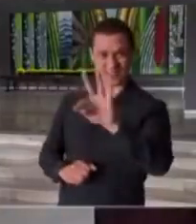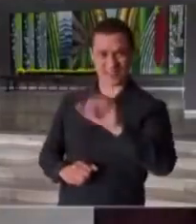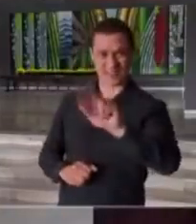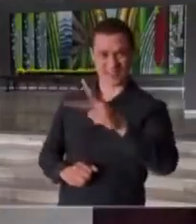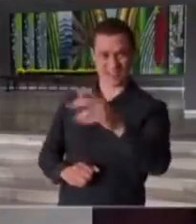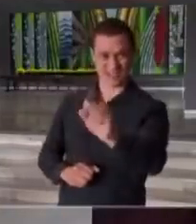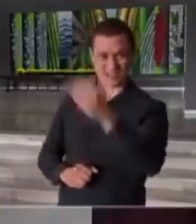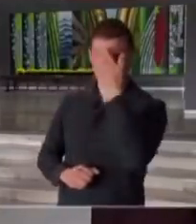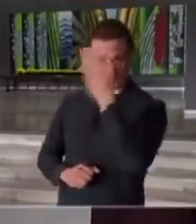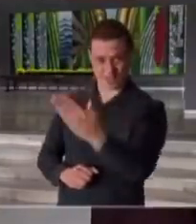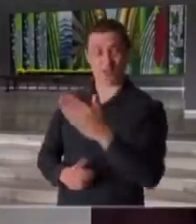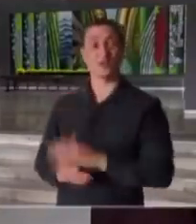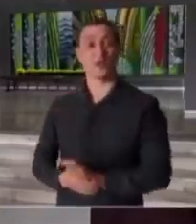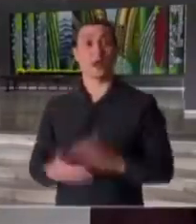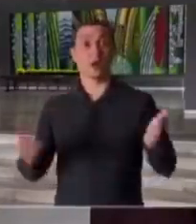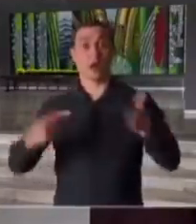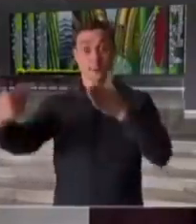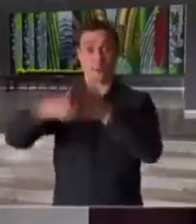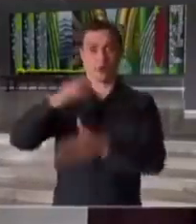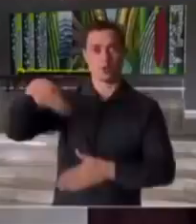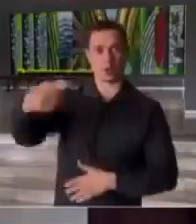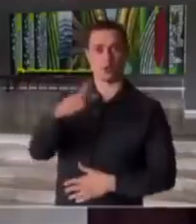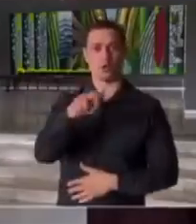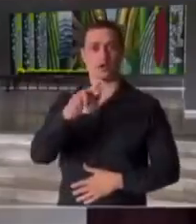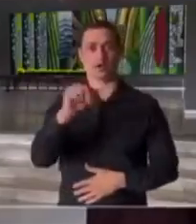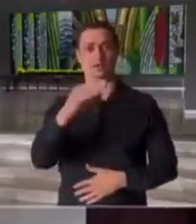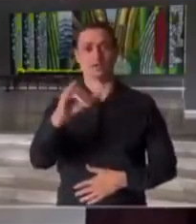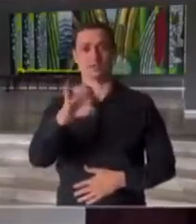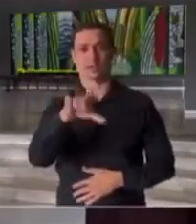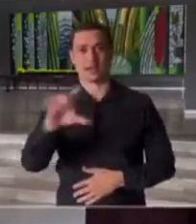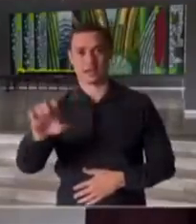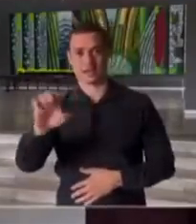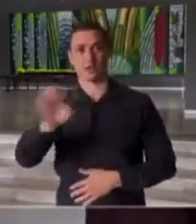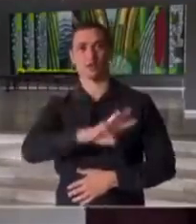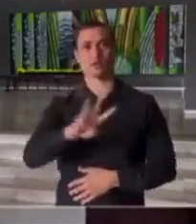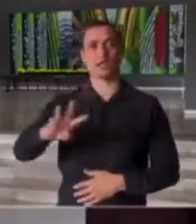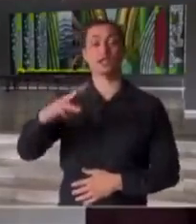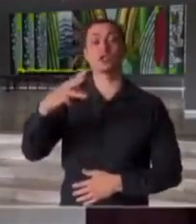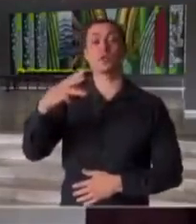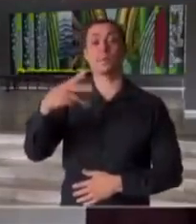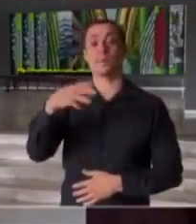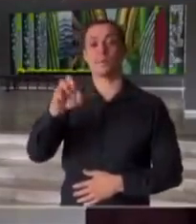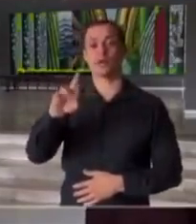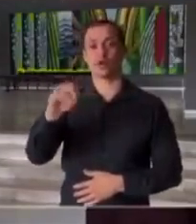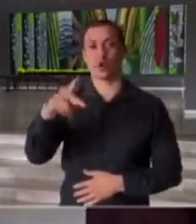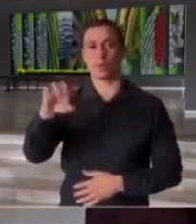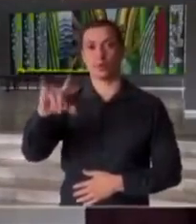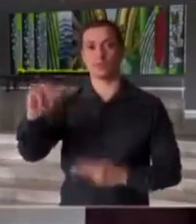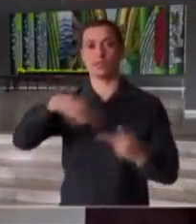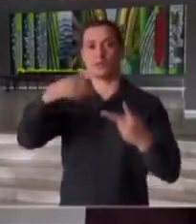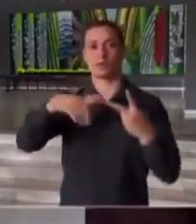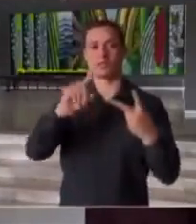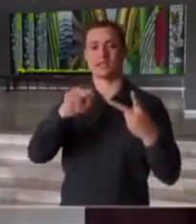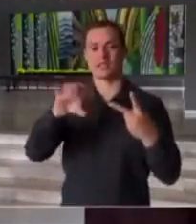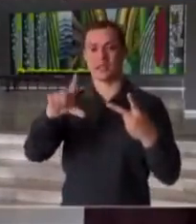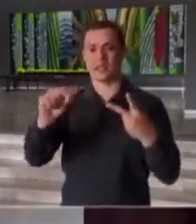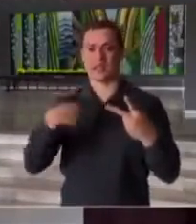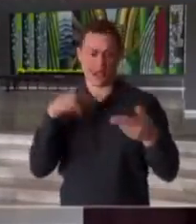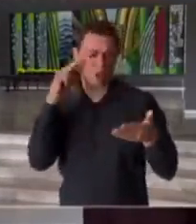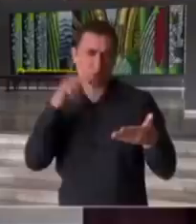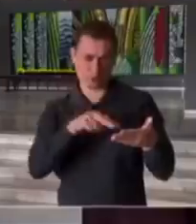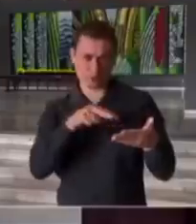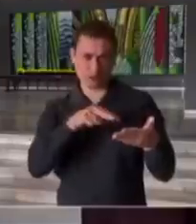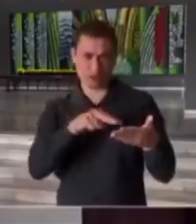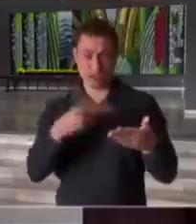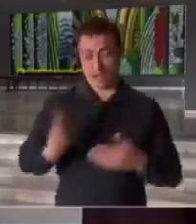antes da próxima pergunta que é da Graciele do portal metrópoles também da Daniela Geminiano da TV Globo News tô aqui acompanhando